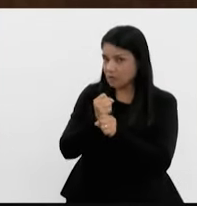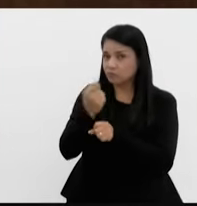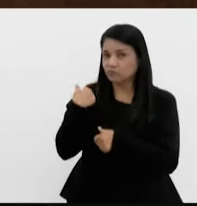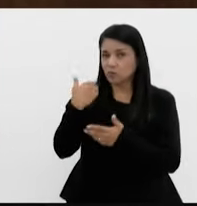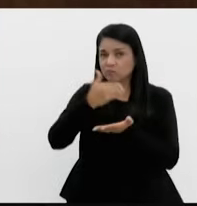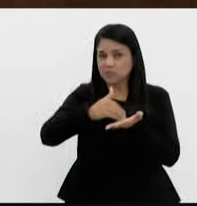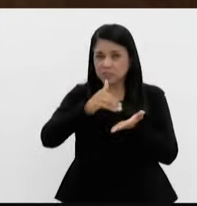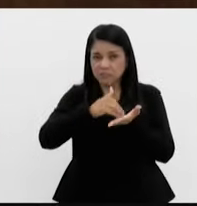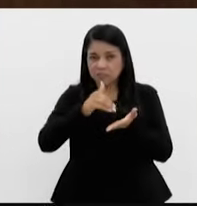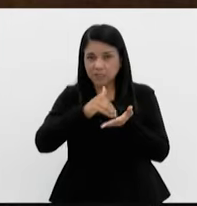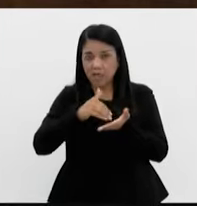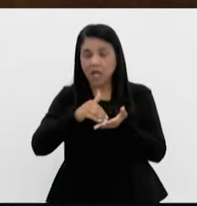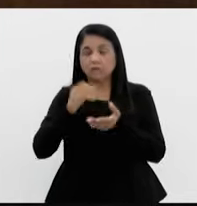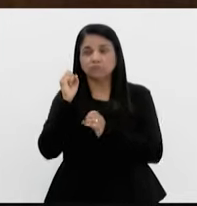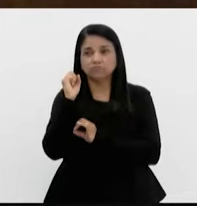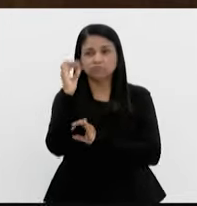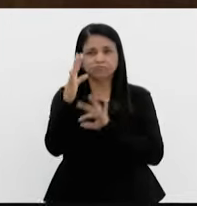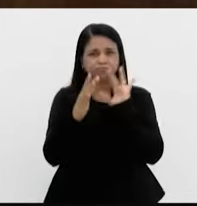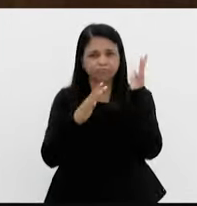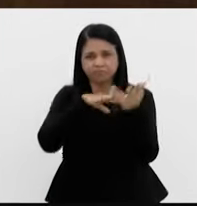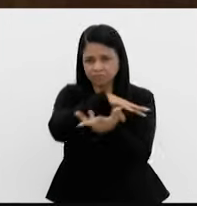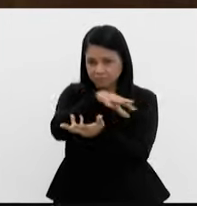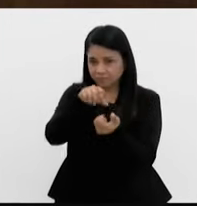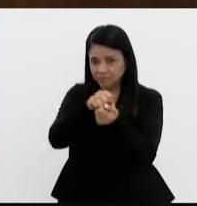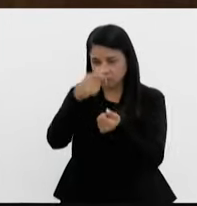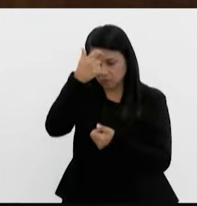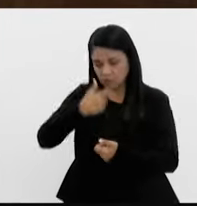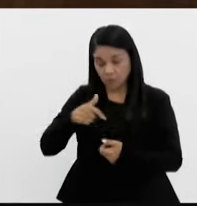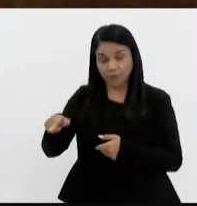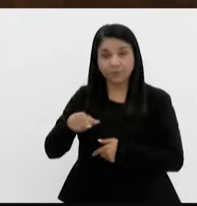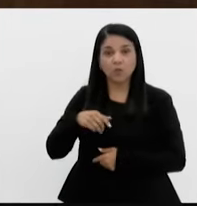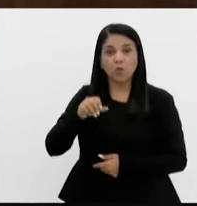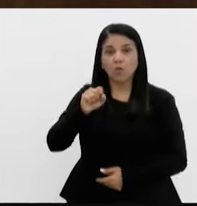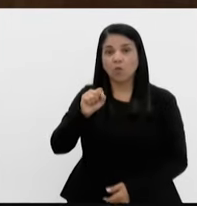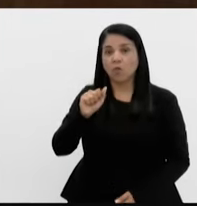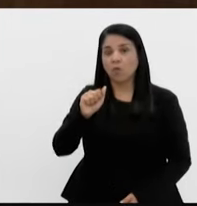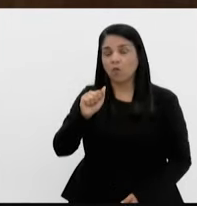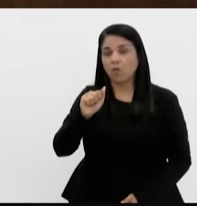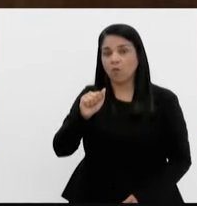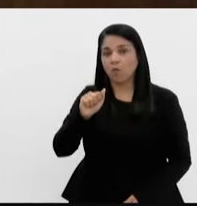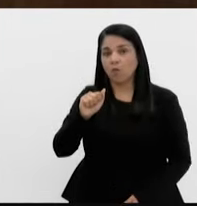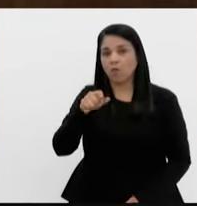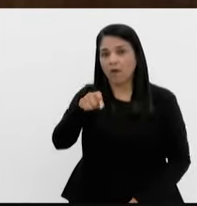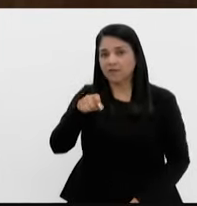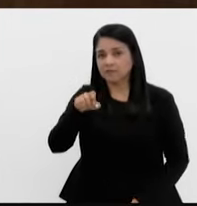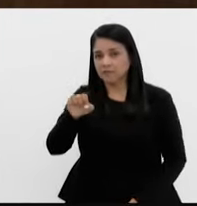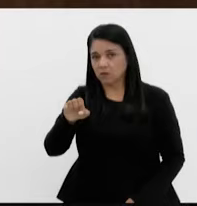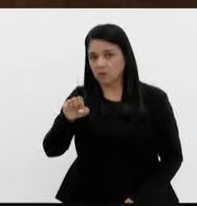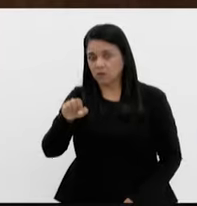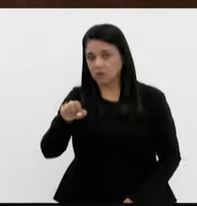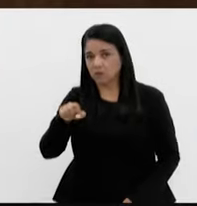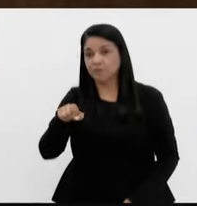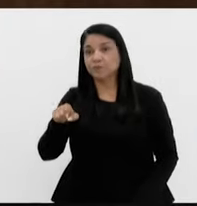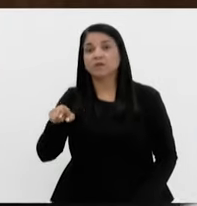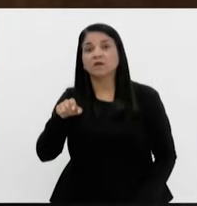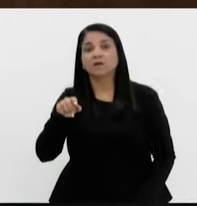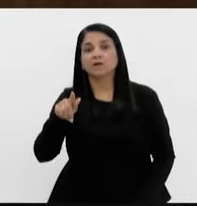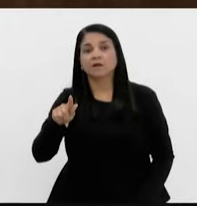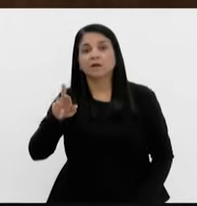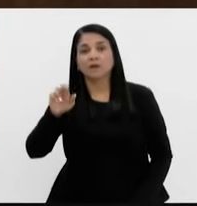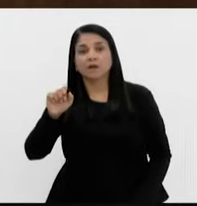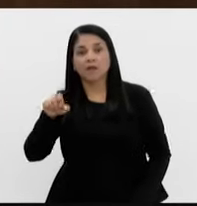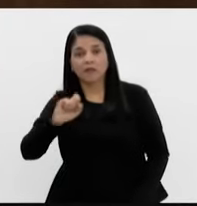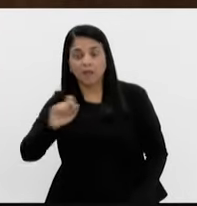est meio ambiente deputada Ox grael foi presidente da Fema antes do in existir